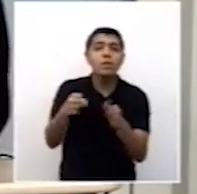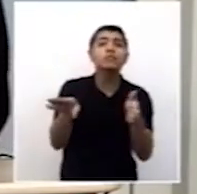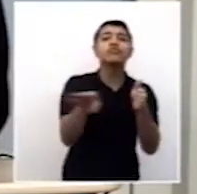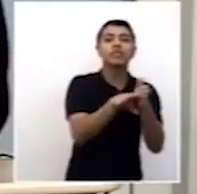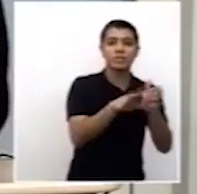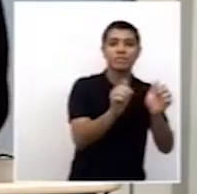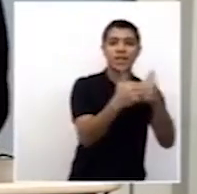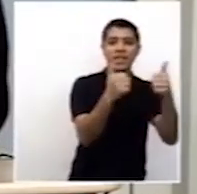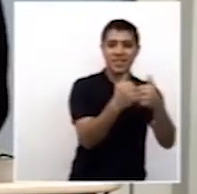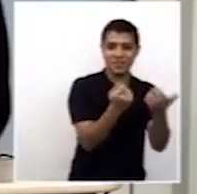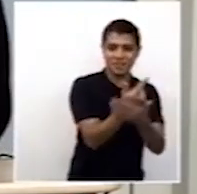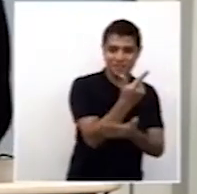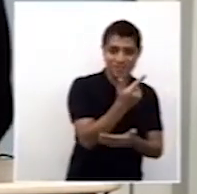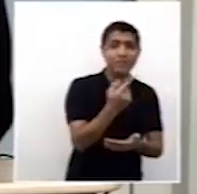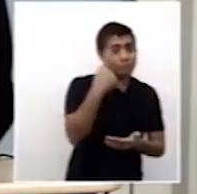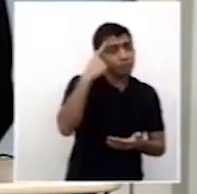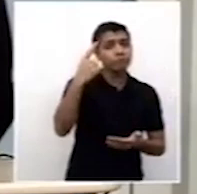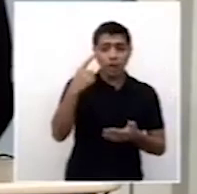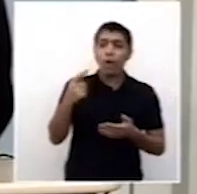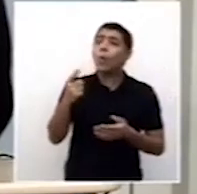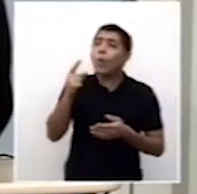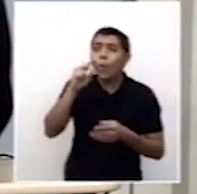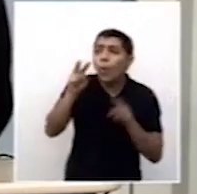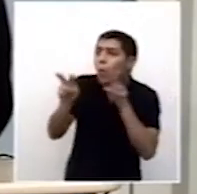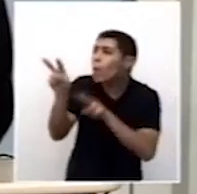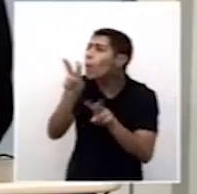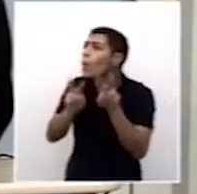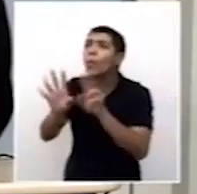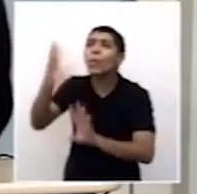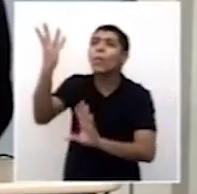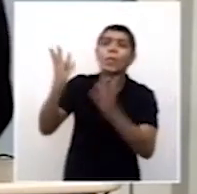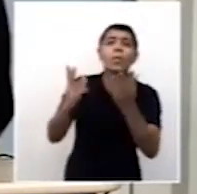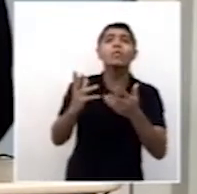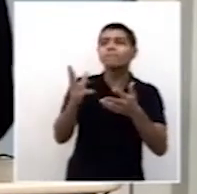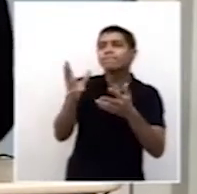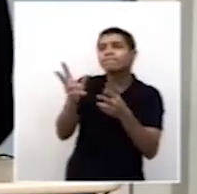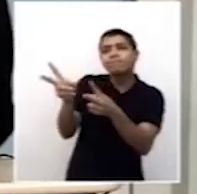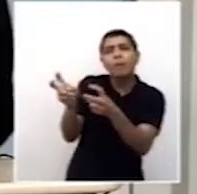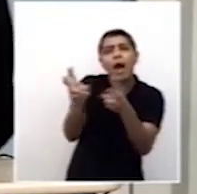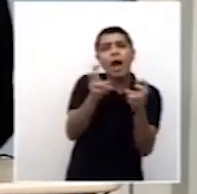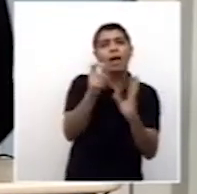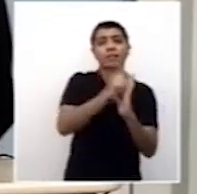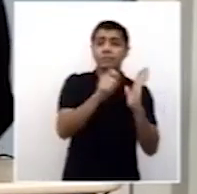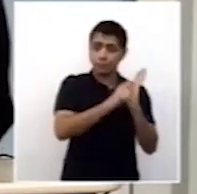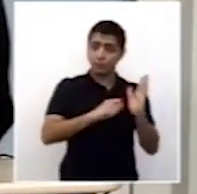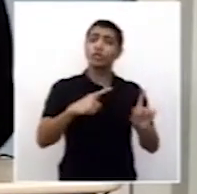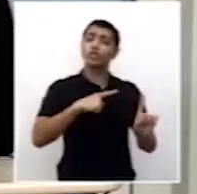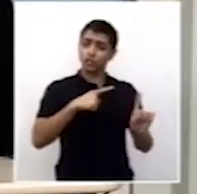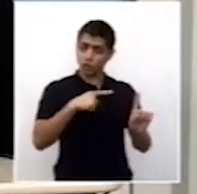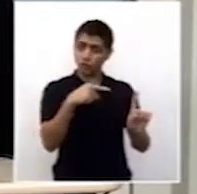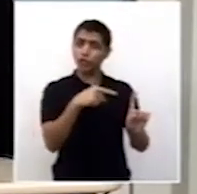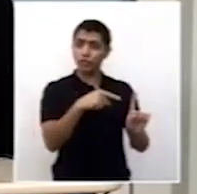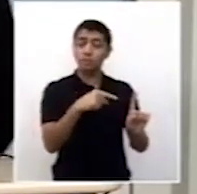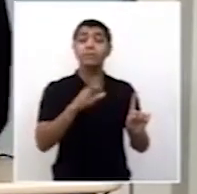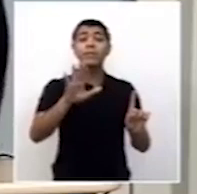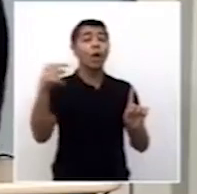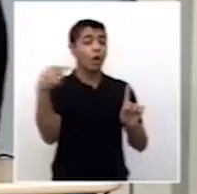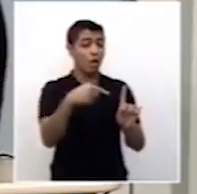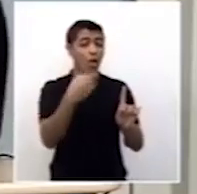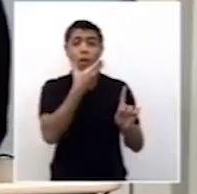contar agora, ler a história que aconteceu dentro da presença do Machado de Assis, o que